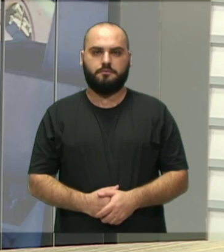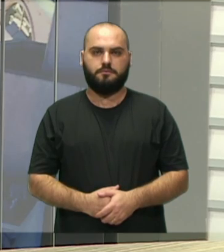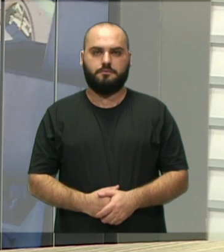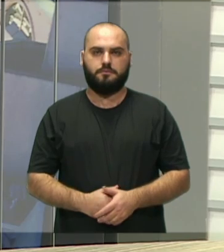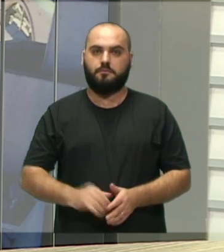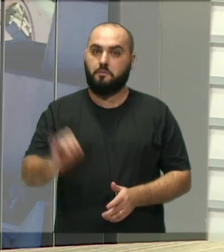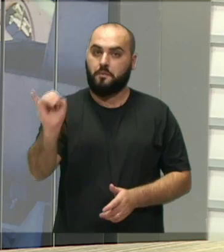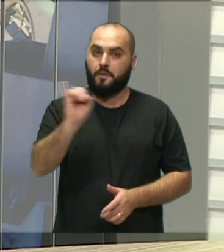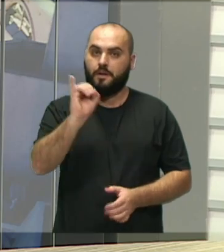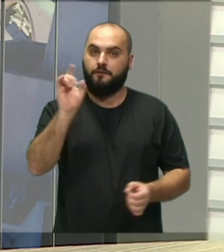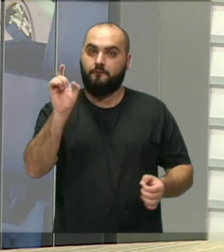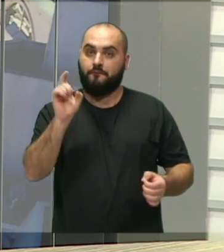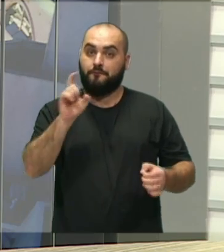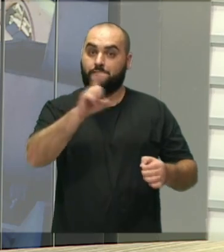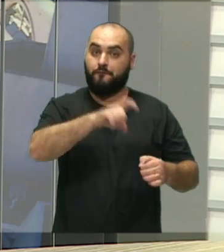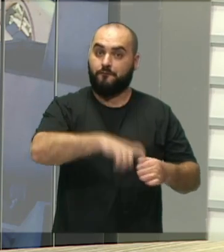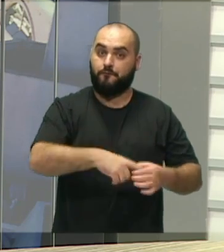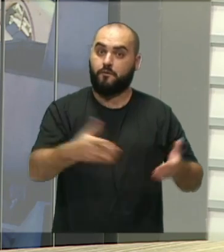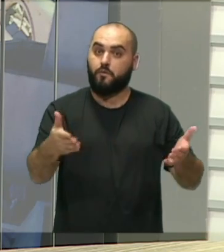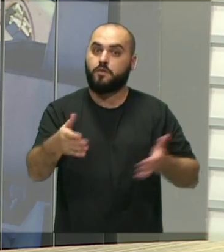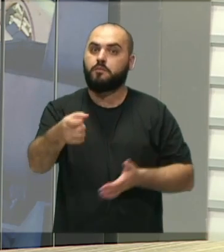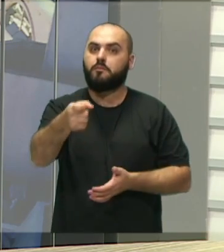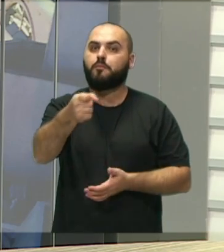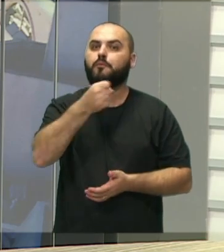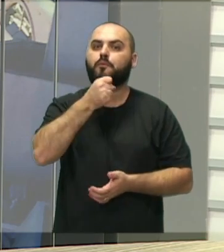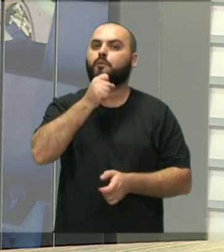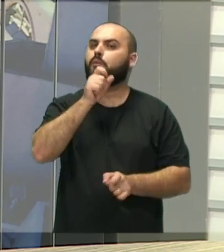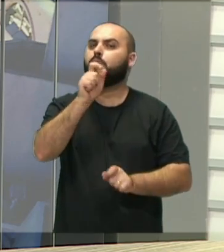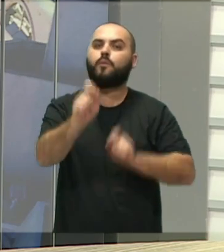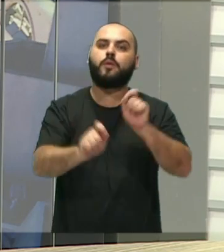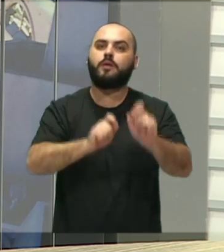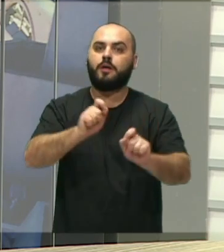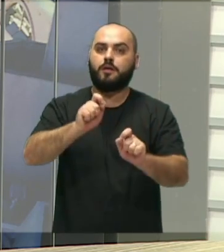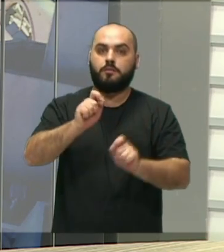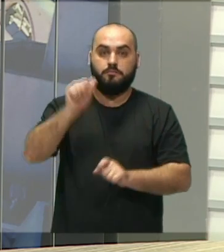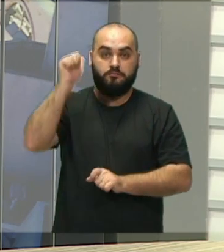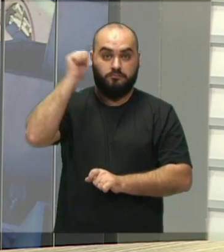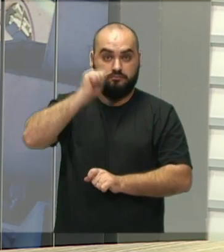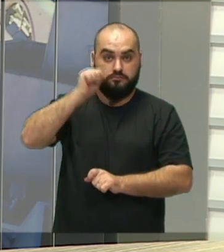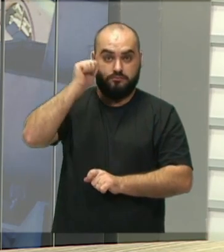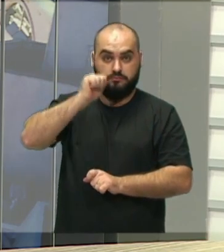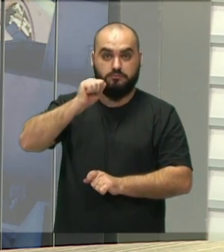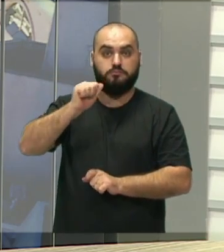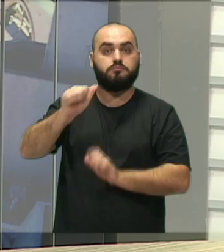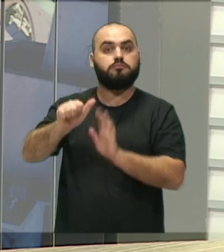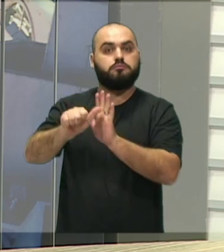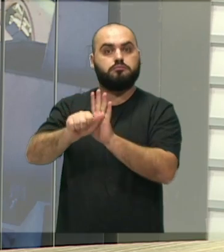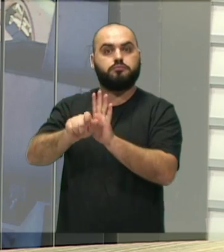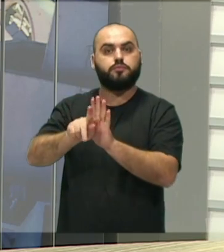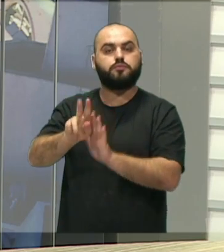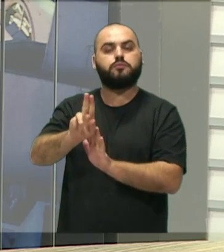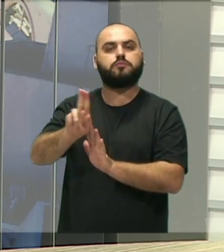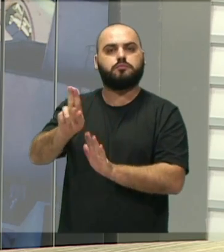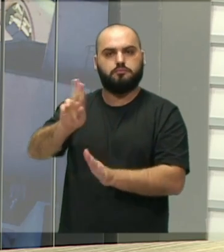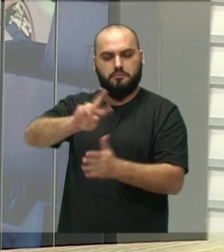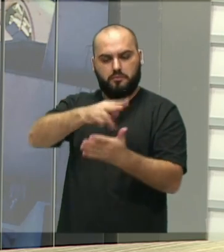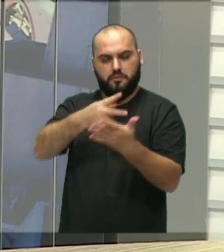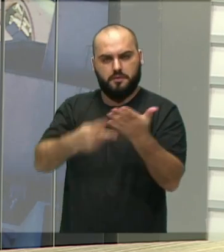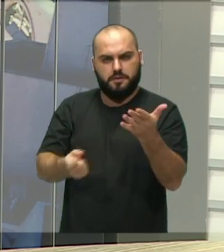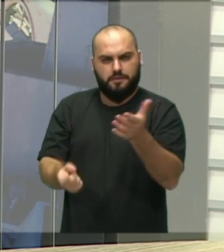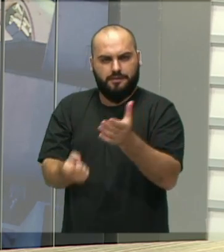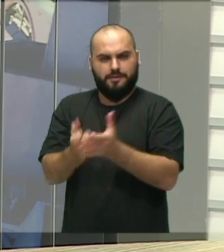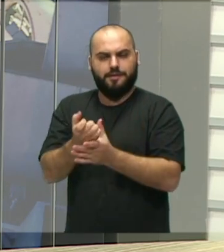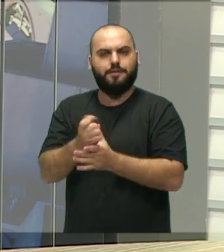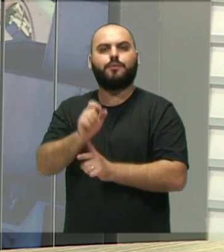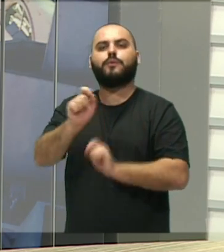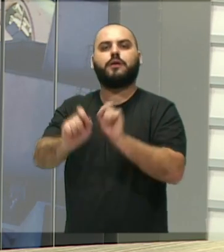Olá, voltamos com hoje o Câmara Aberta entrevistando a atriz performática e autora poetisa